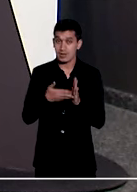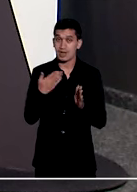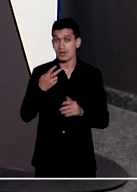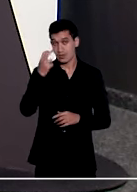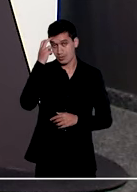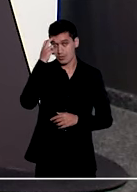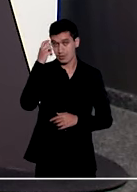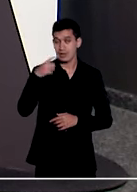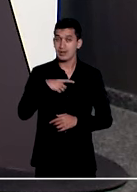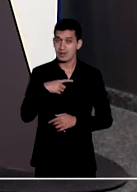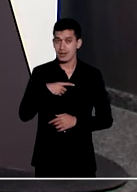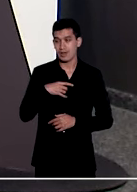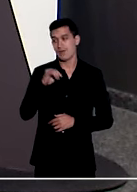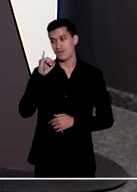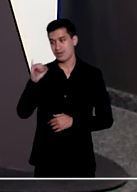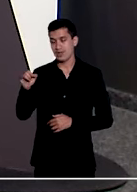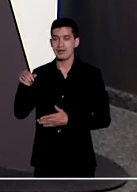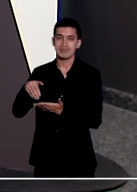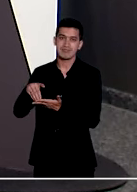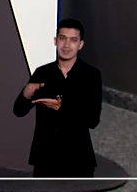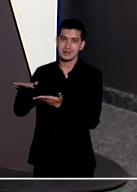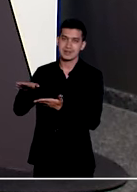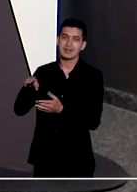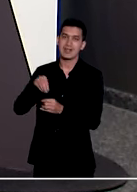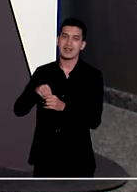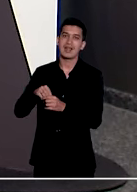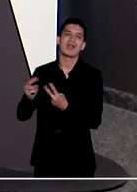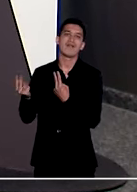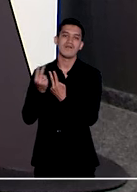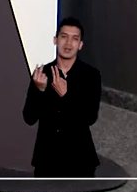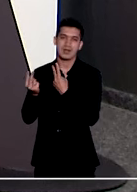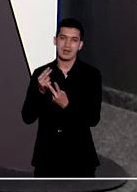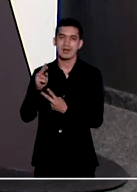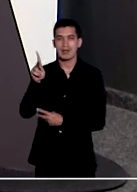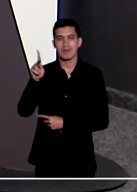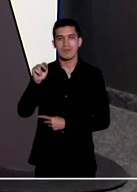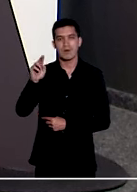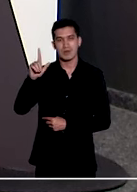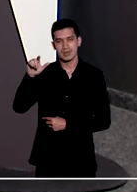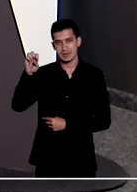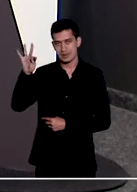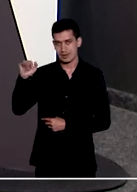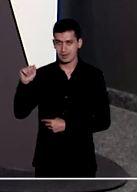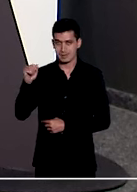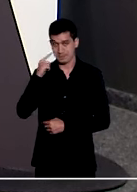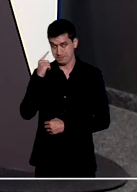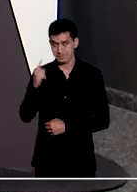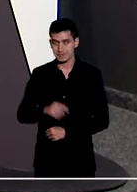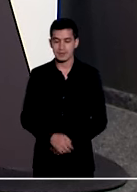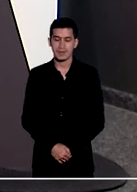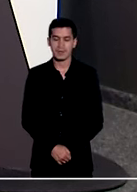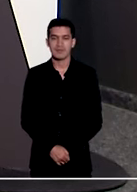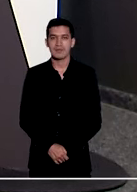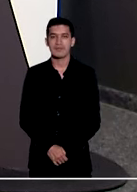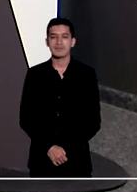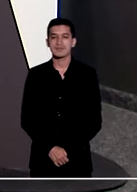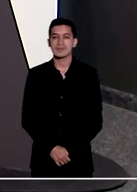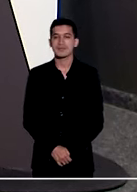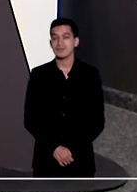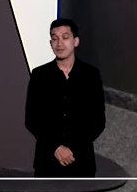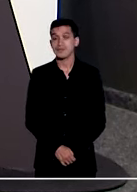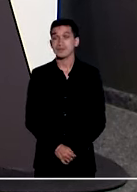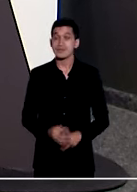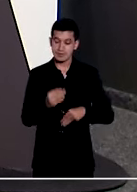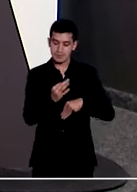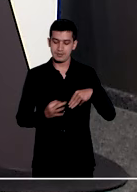despejo mantida na Avenida Paulista vamos conferir a reportagem de Jéssica Castro o ministro